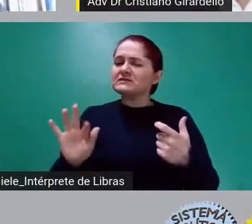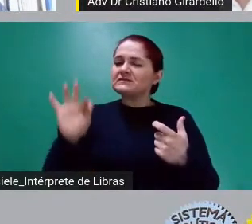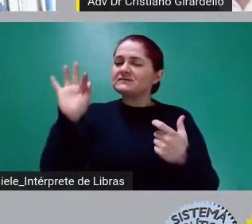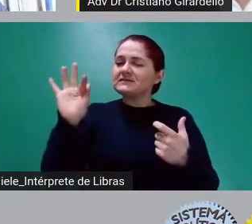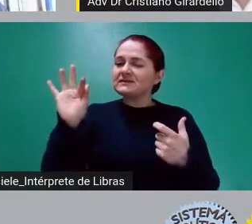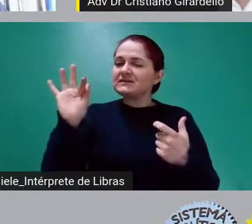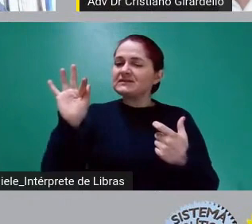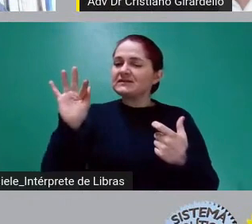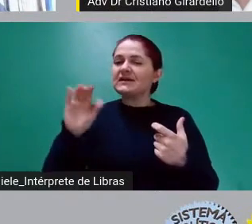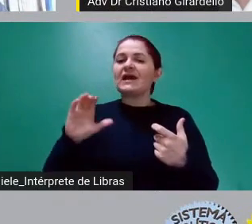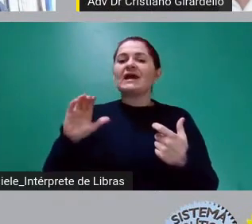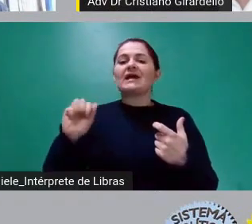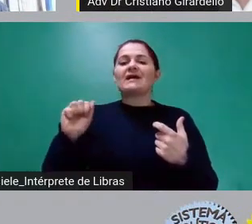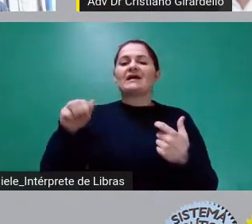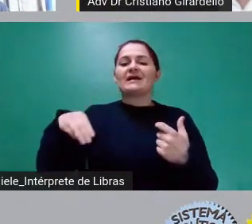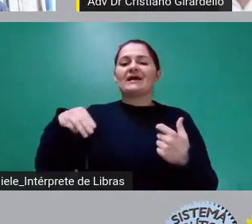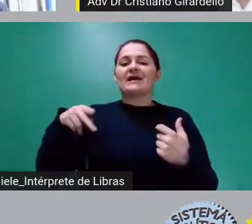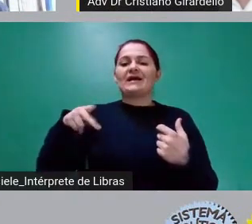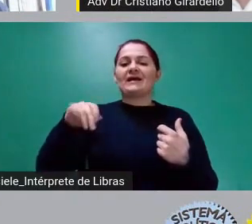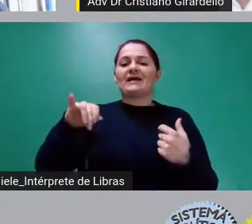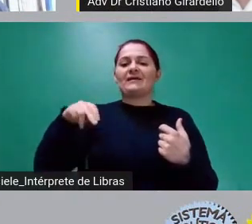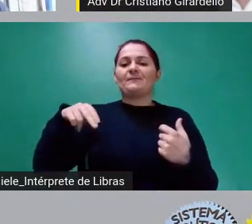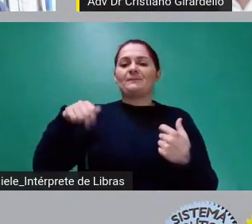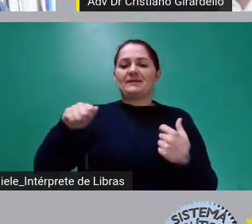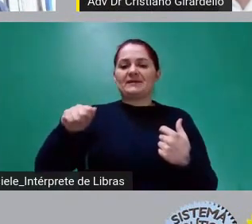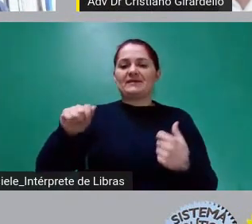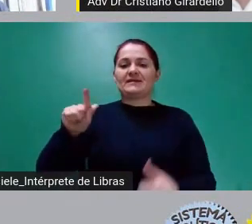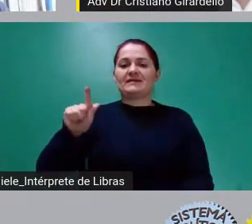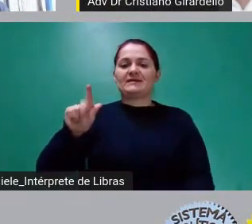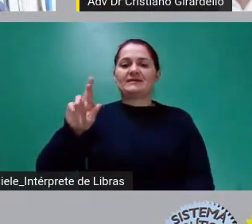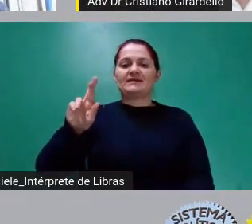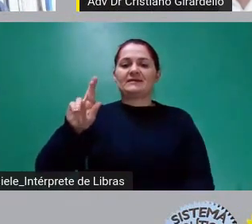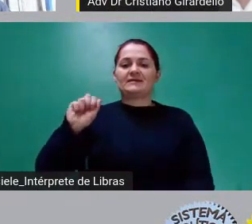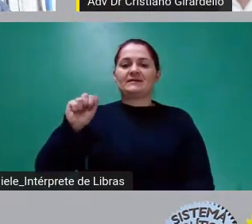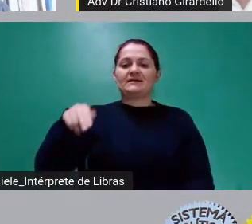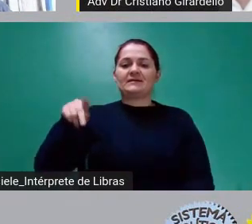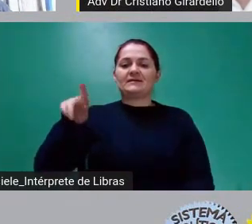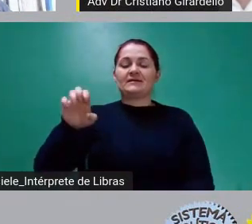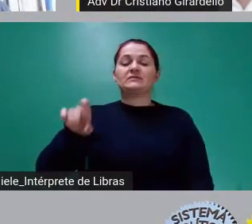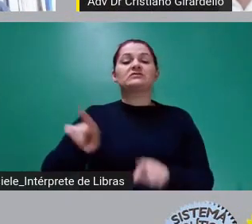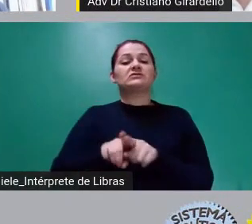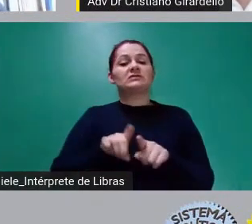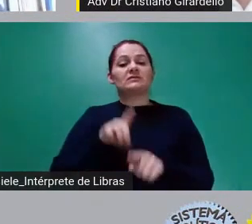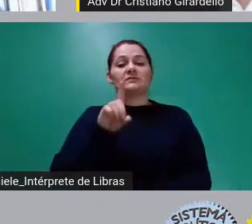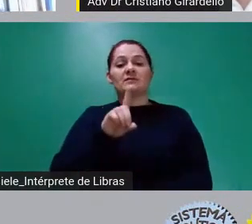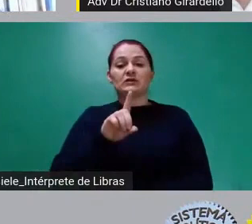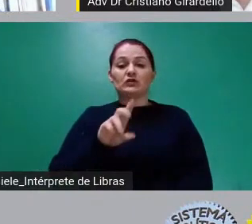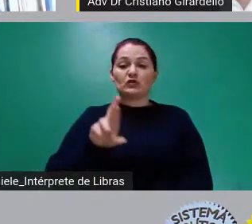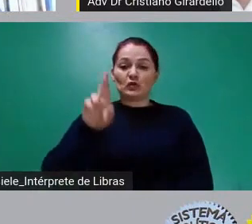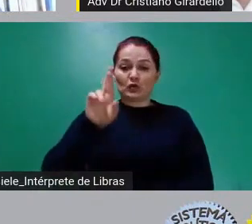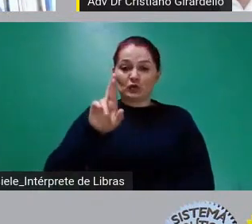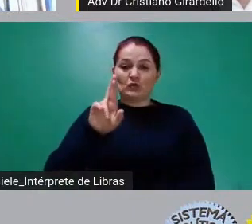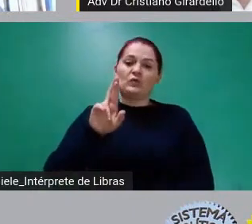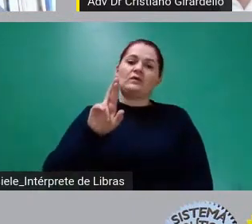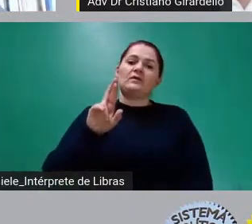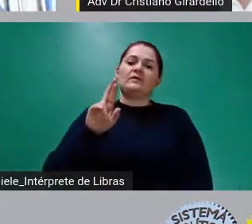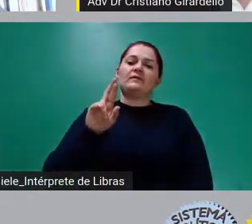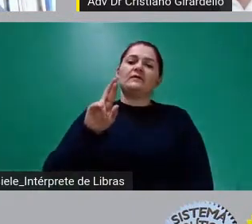De Campina Grande, é doutor em História Econômica pela USP